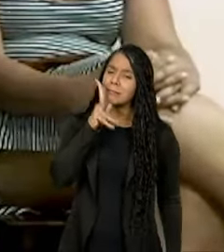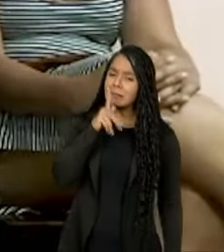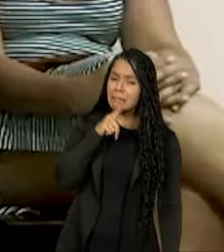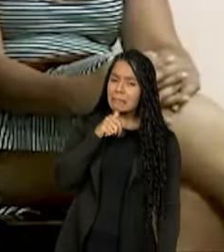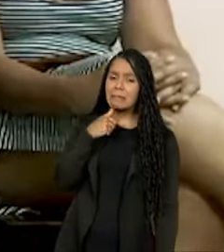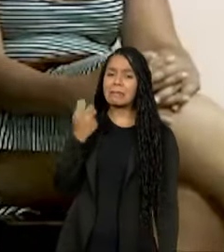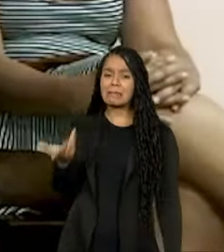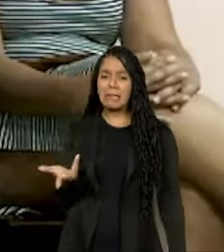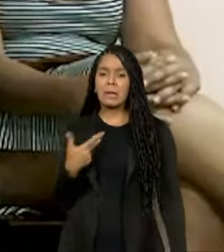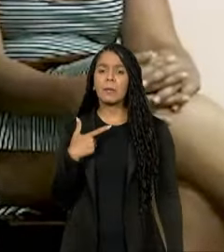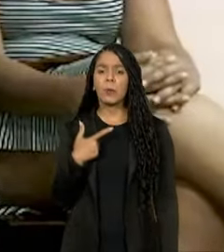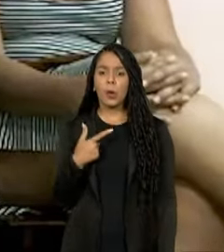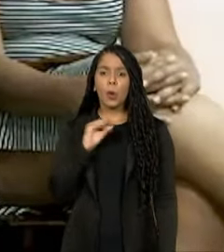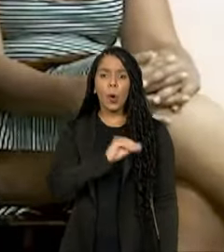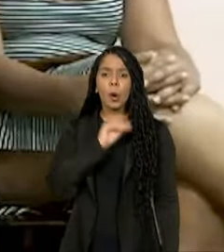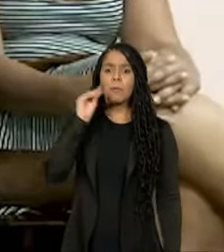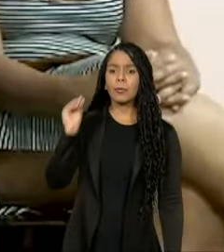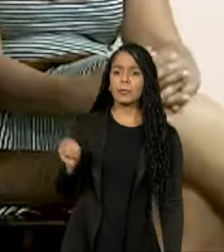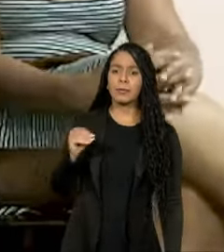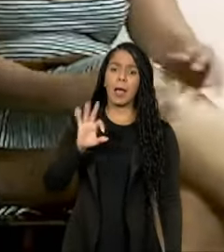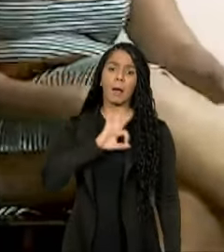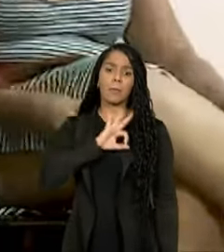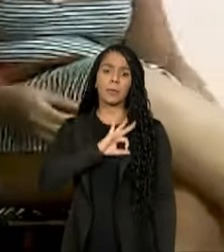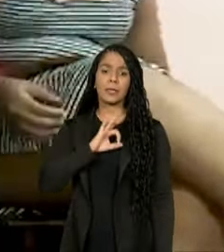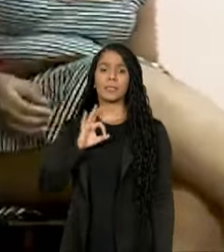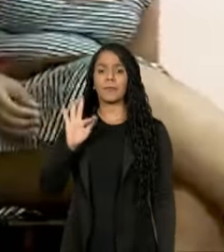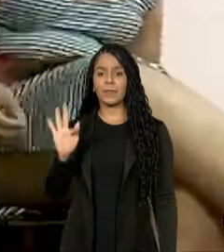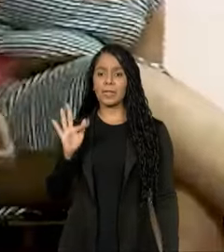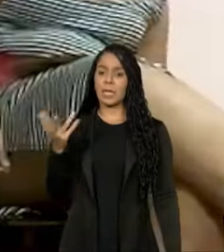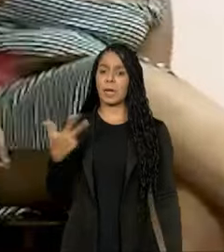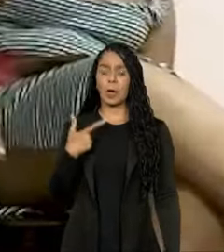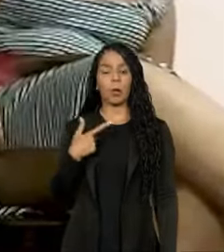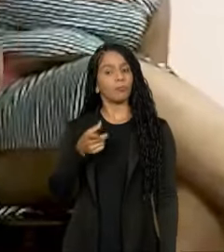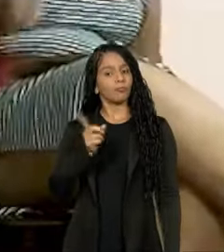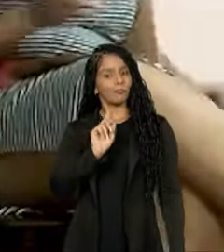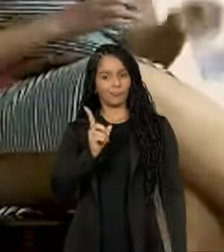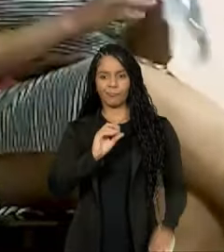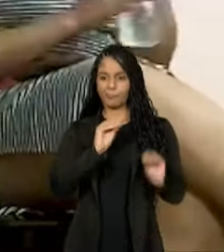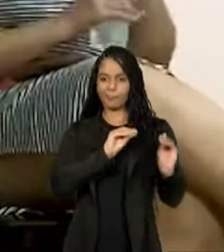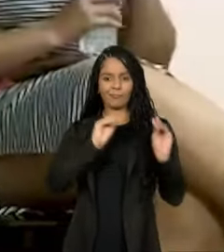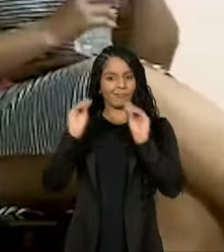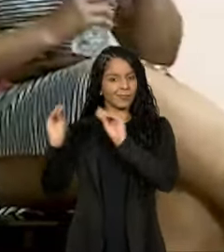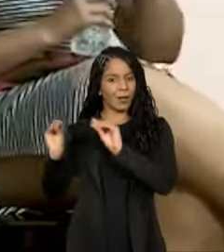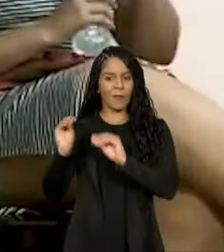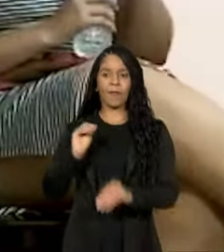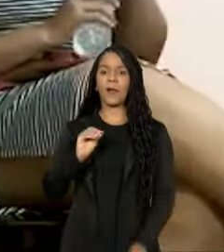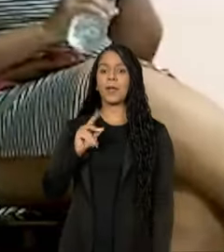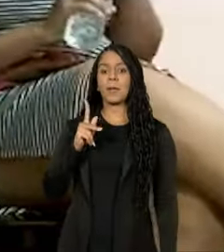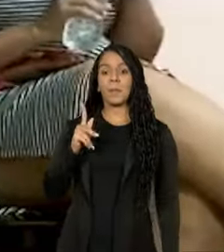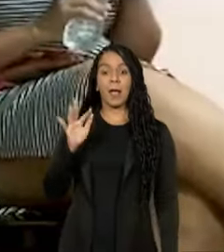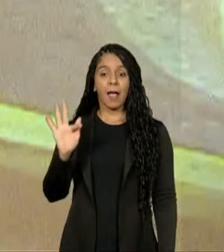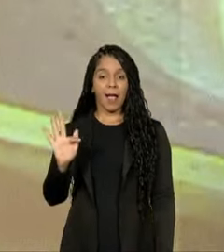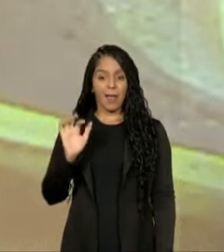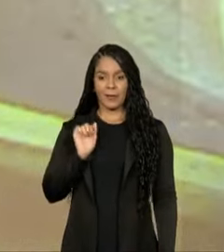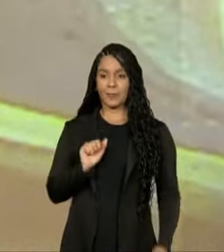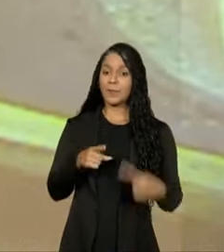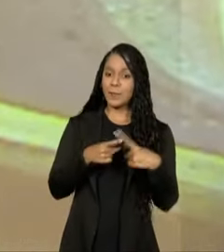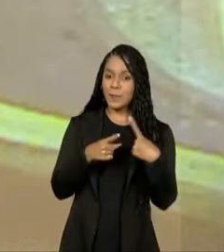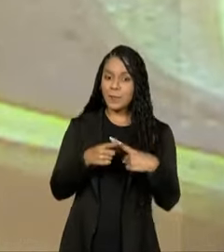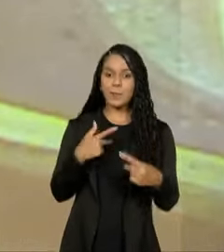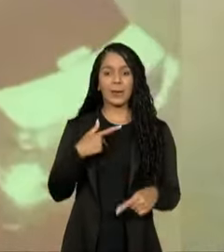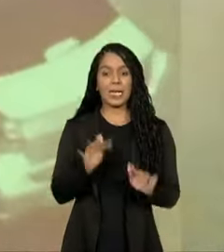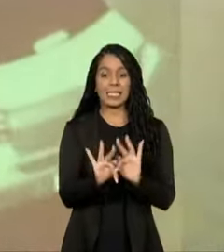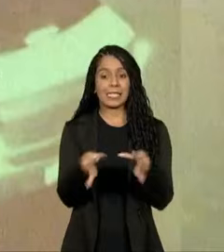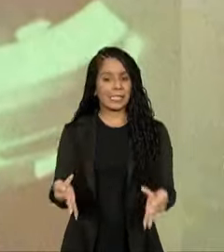que demorou tanto a federalizar? Então, vamos lá. O caso não foi federalizado. Ah, não foi? O caso não foi federalizado. Porque, vamos lá, federalizar um caso não é